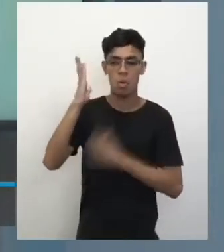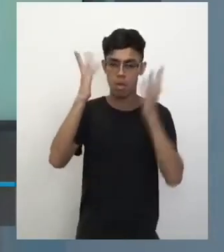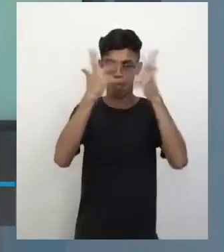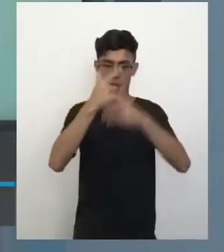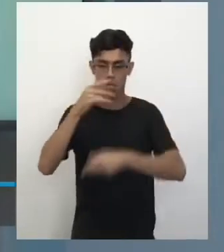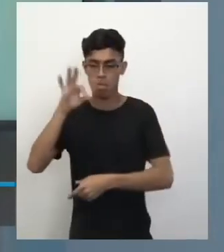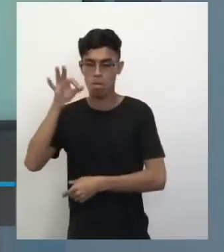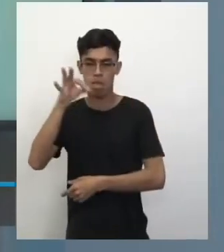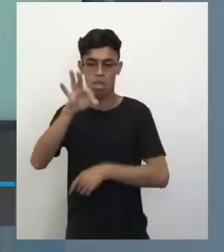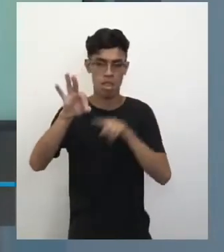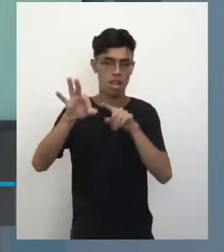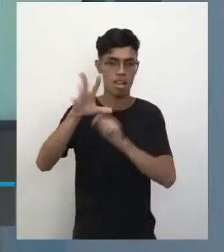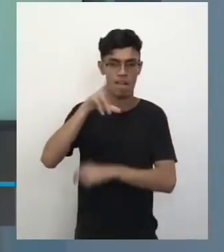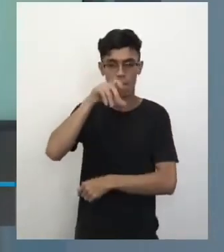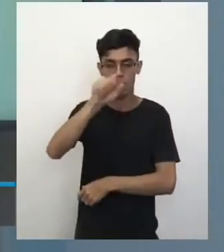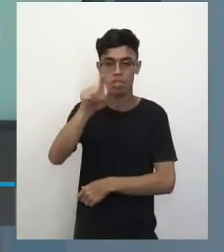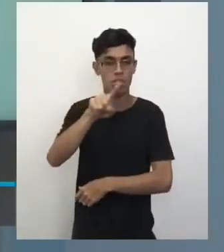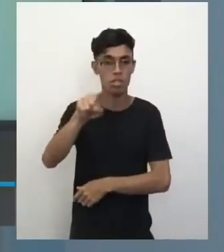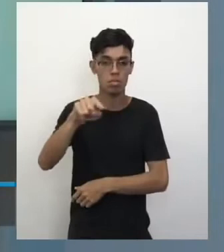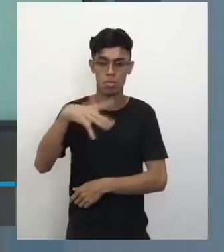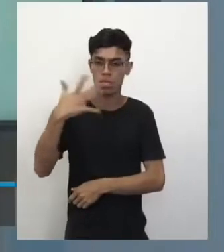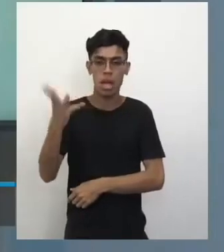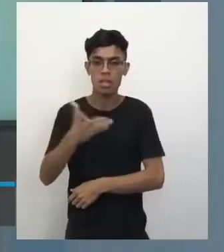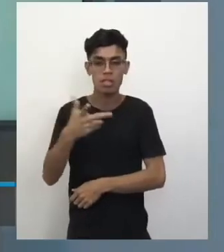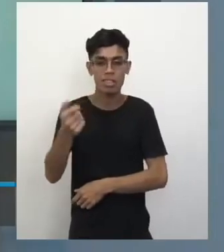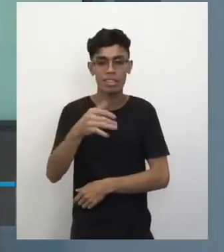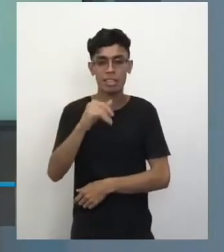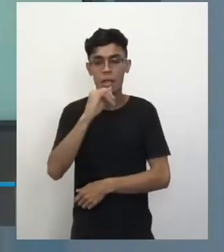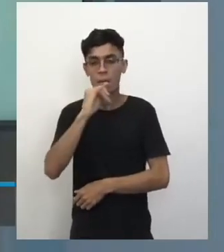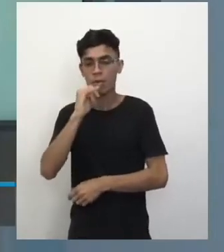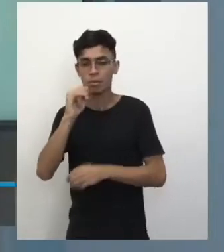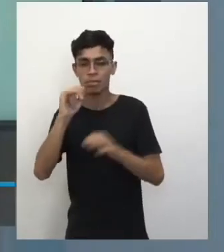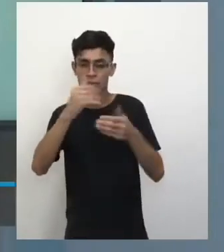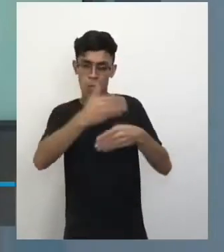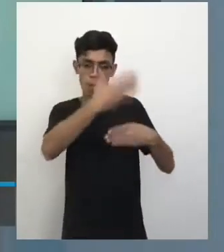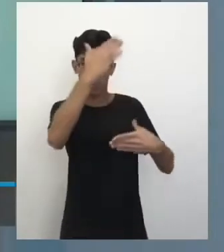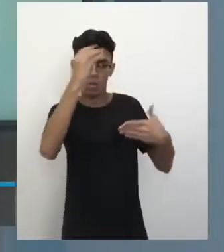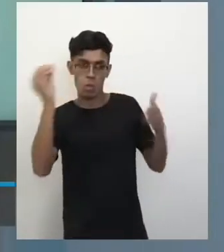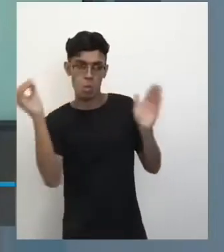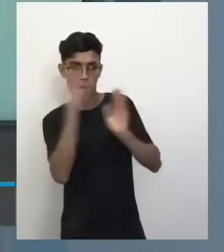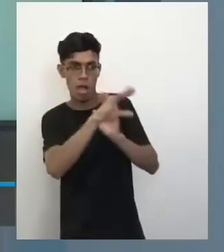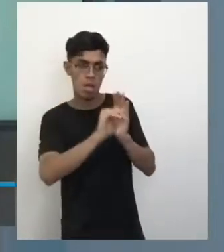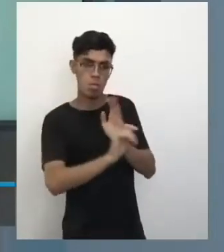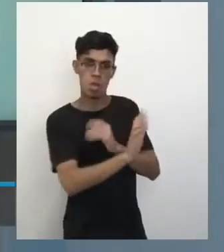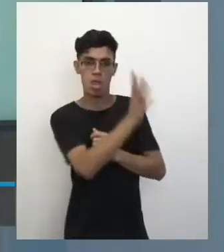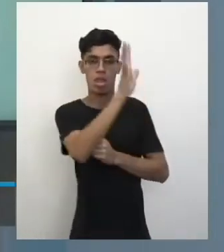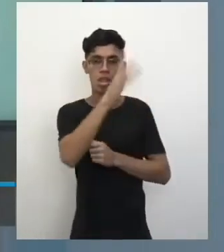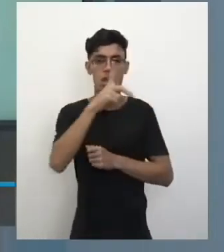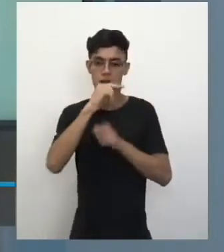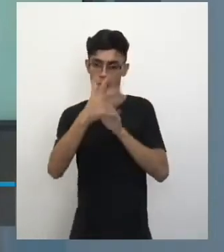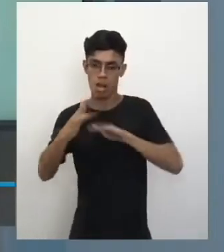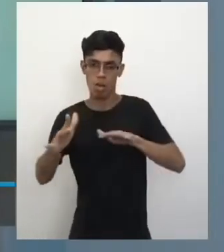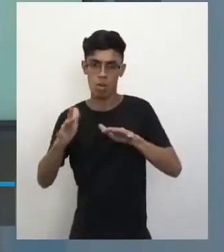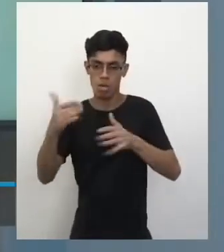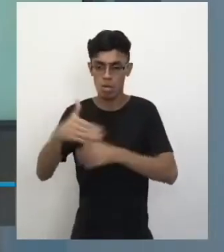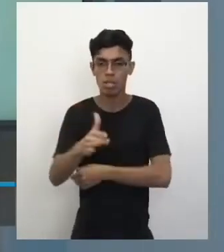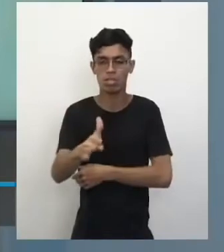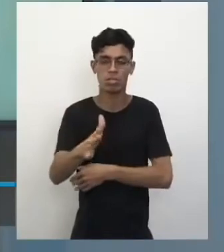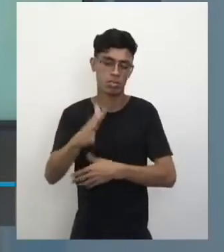é forte, né? Mas ele é ninja, né? Se você jogar na parede, ele sai andando na parede, se jogar para cima ele voa, jogar na água ele nada. Então ele está